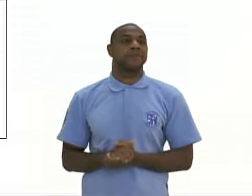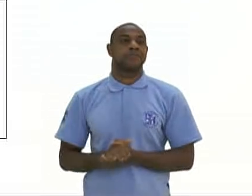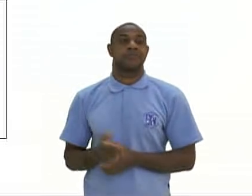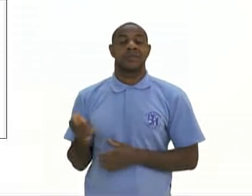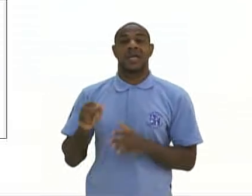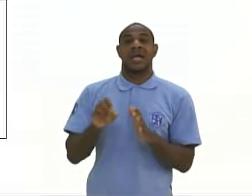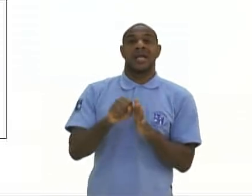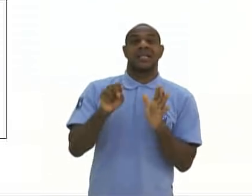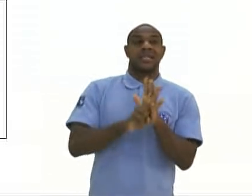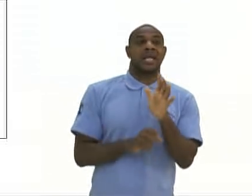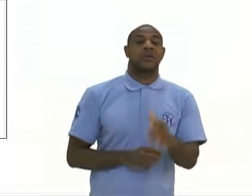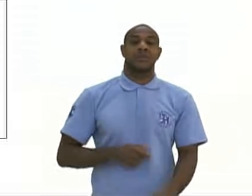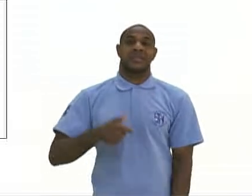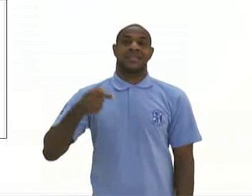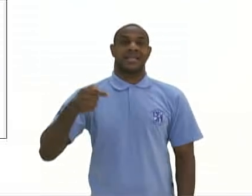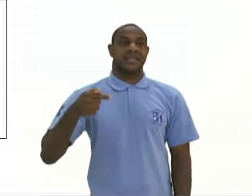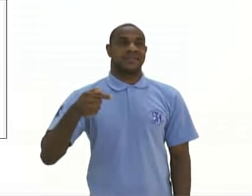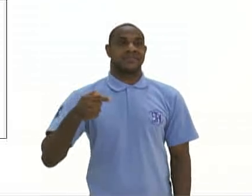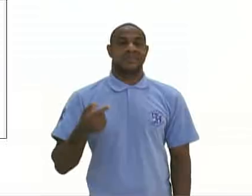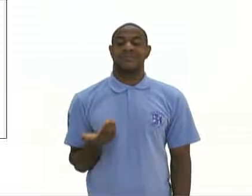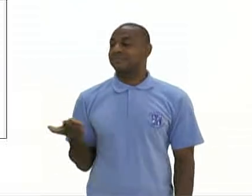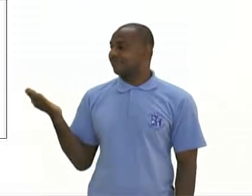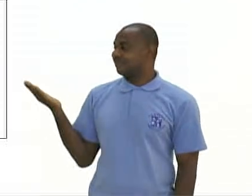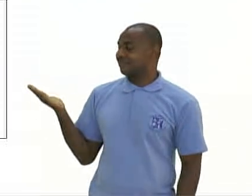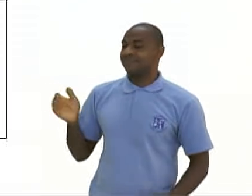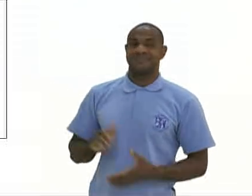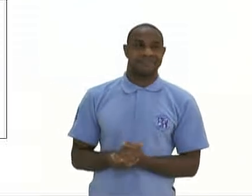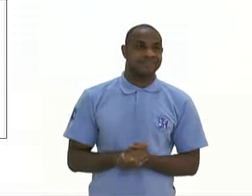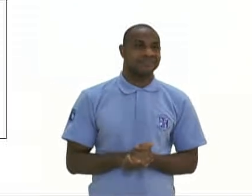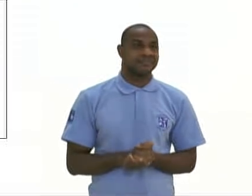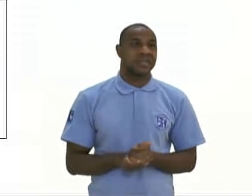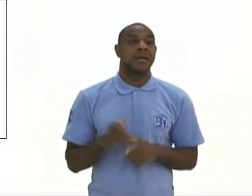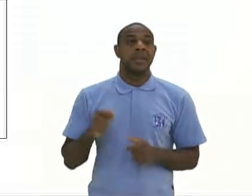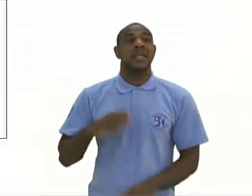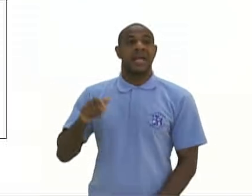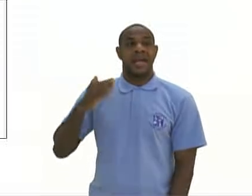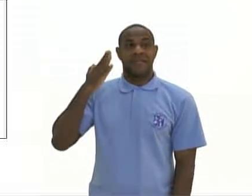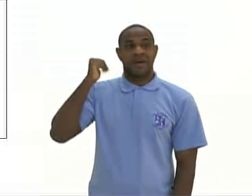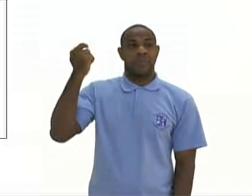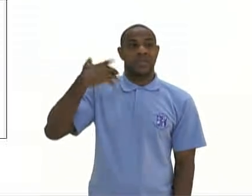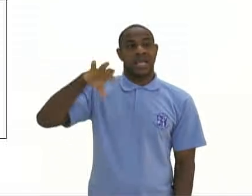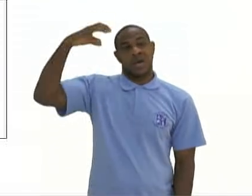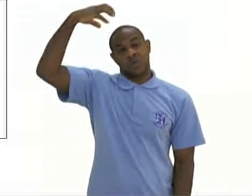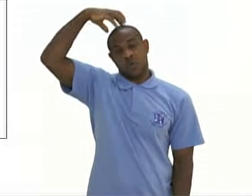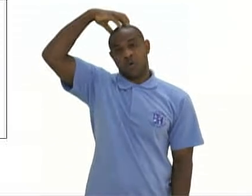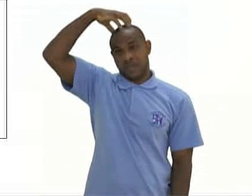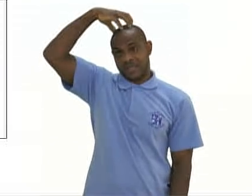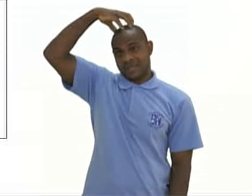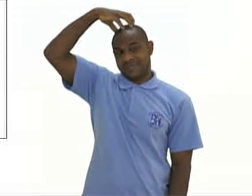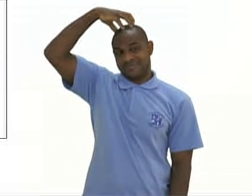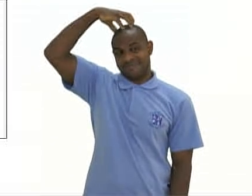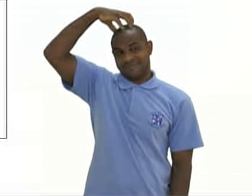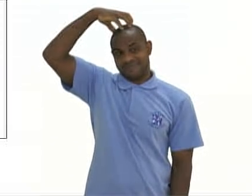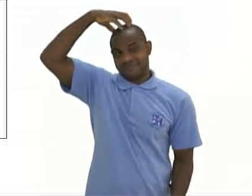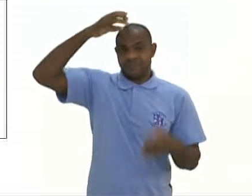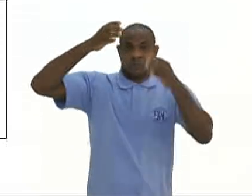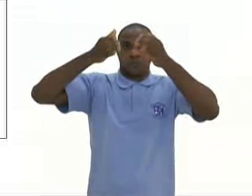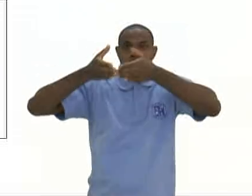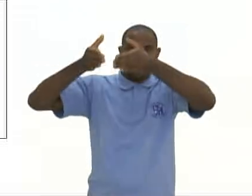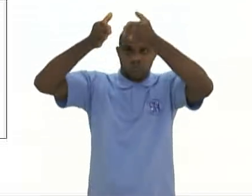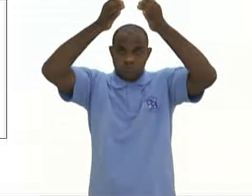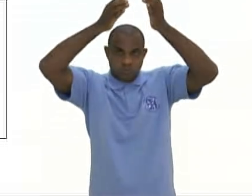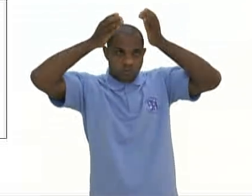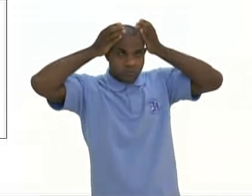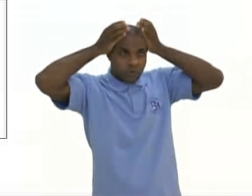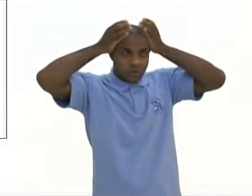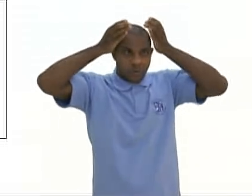VII. Parece que não tem nada dos germanos antes do século V. Mas é muito famosa, essa aqui é a coroa do rei visigodo Recessuinto, do século VII, fica